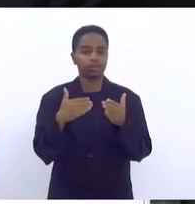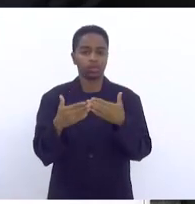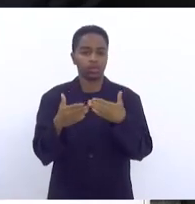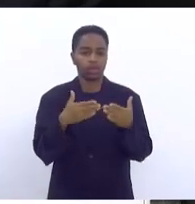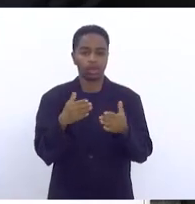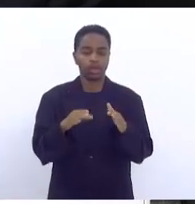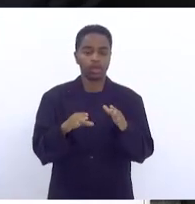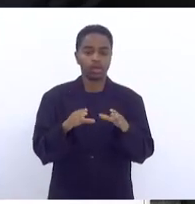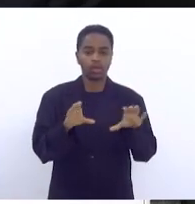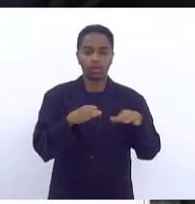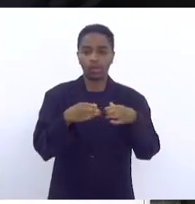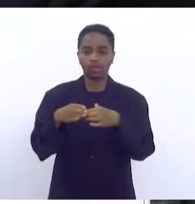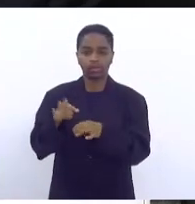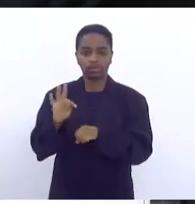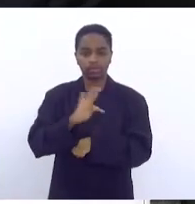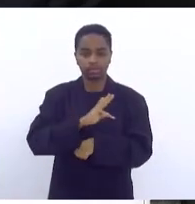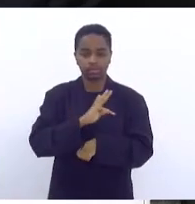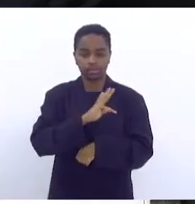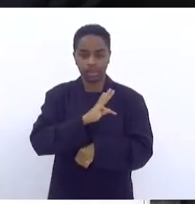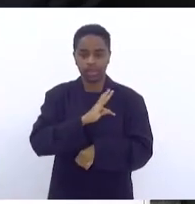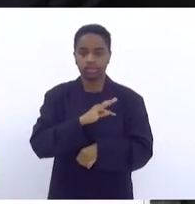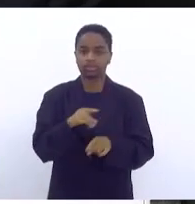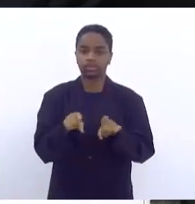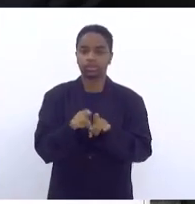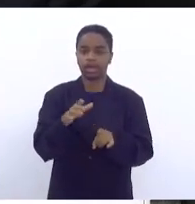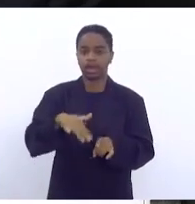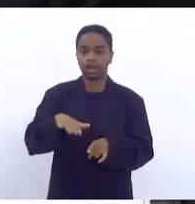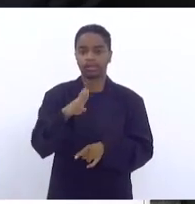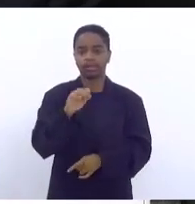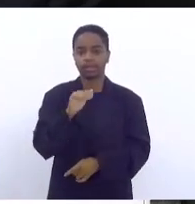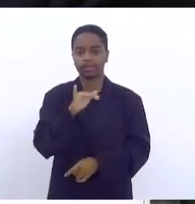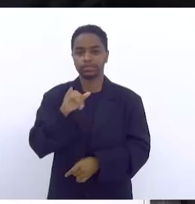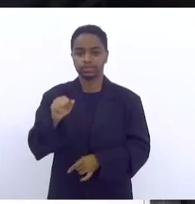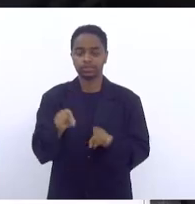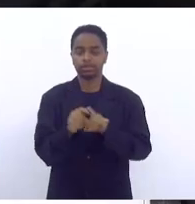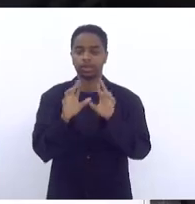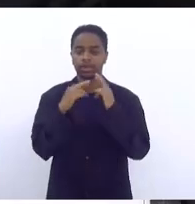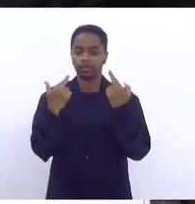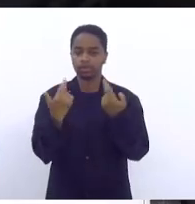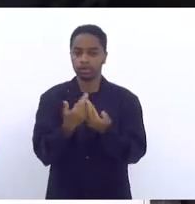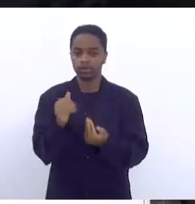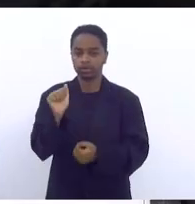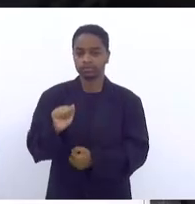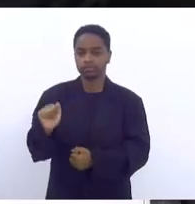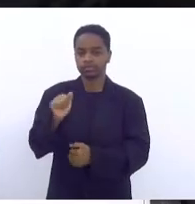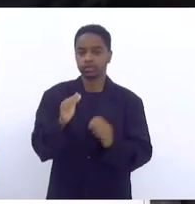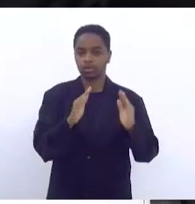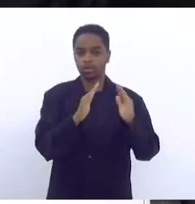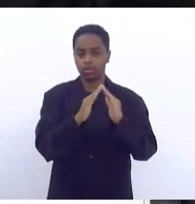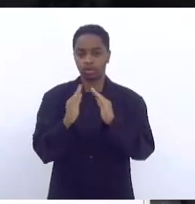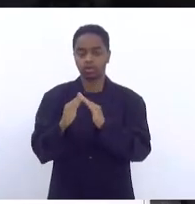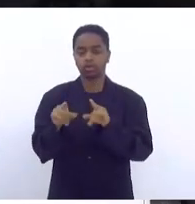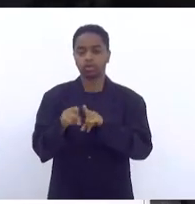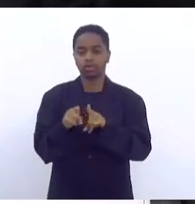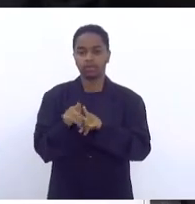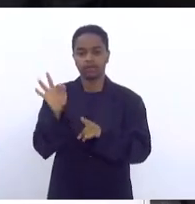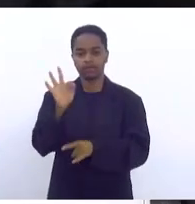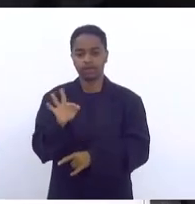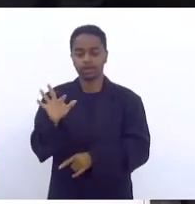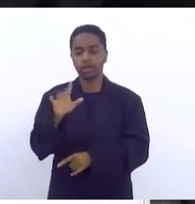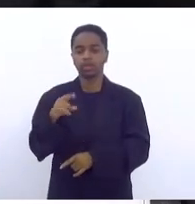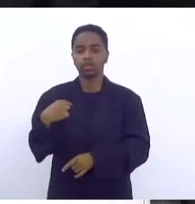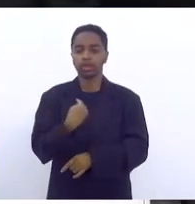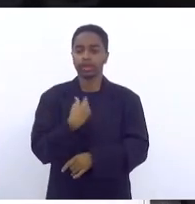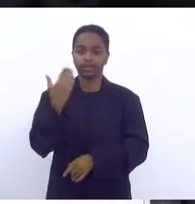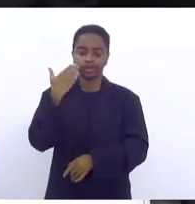técnicas em todos os comitês de bacia em todas as reuniões das associações de moradores das federações porque a gente entende